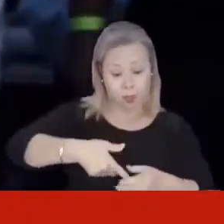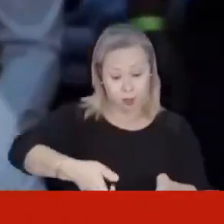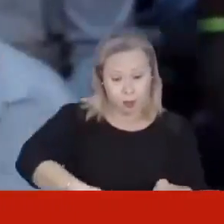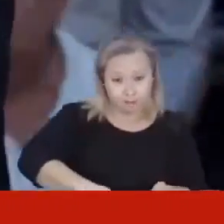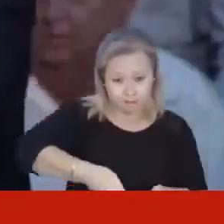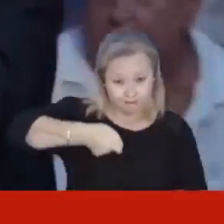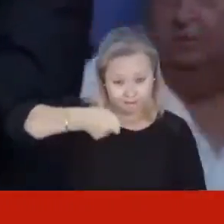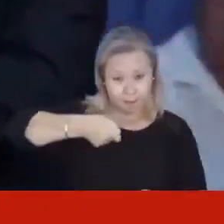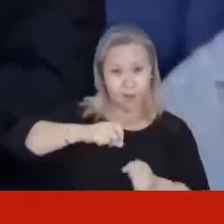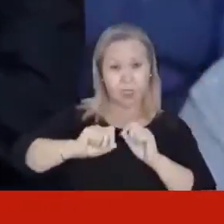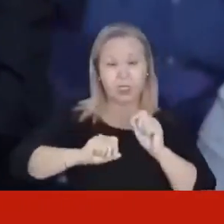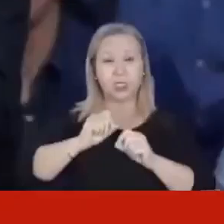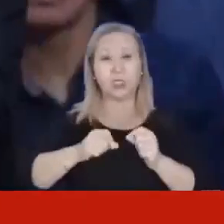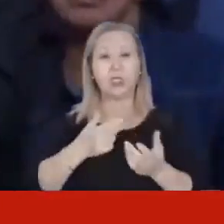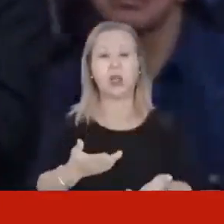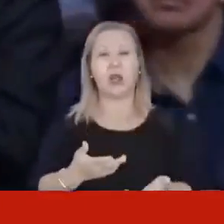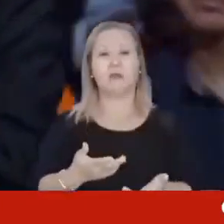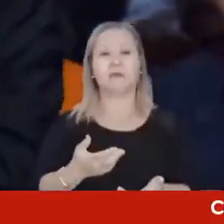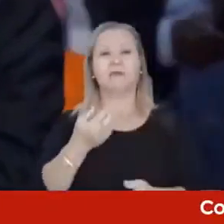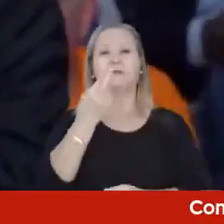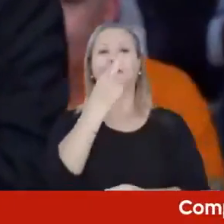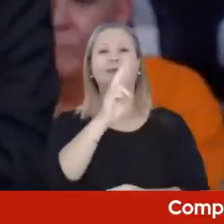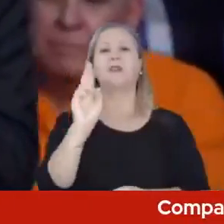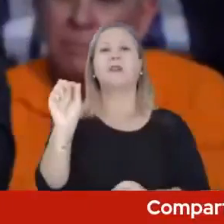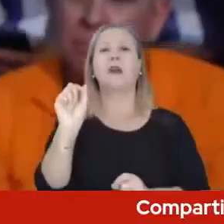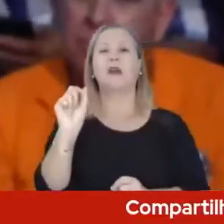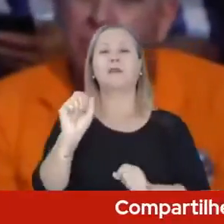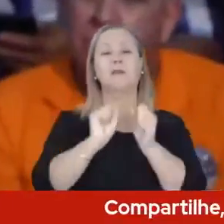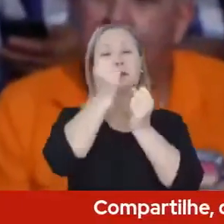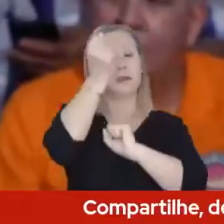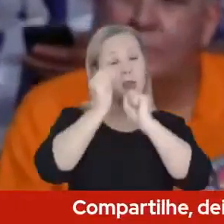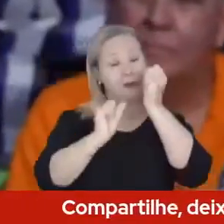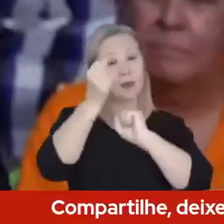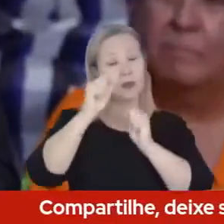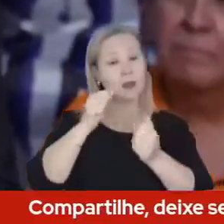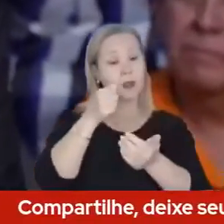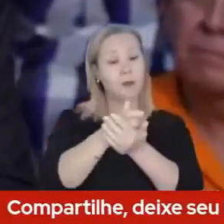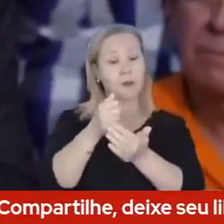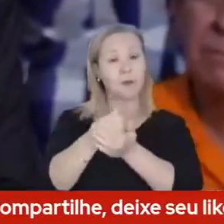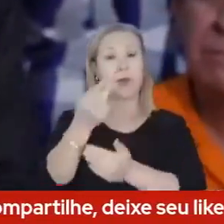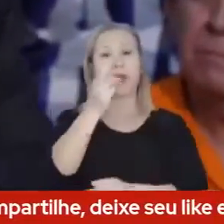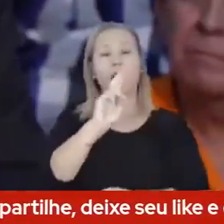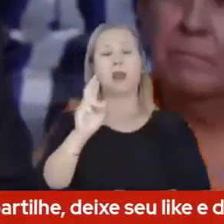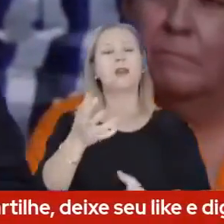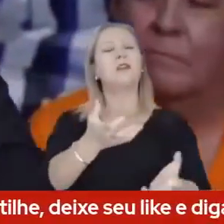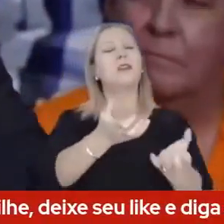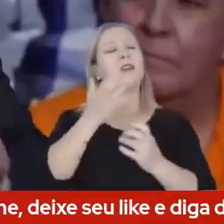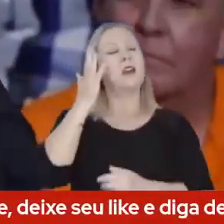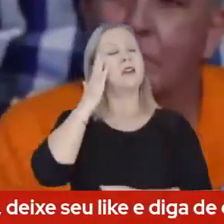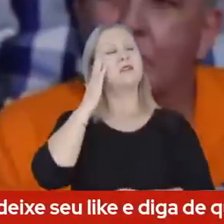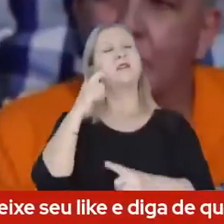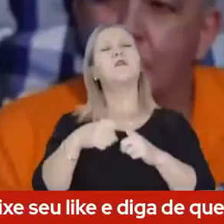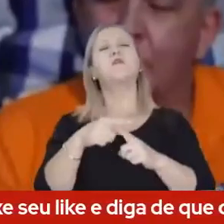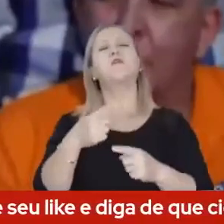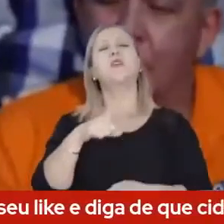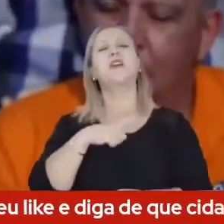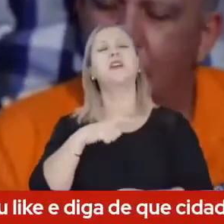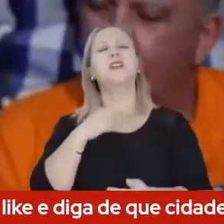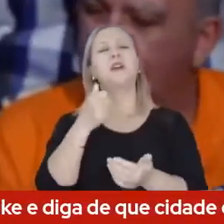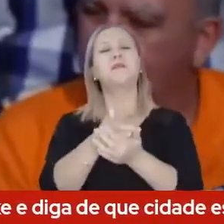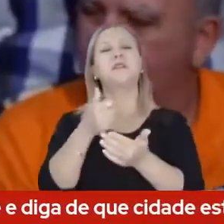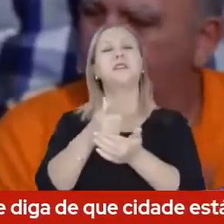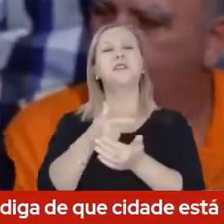a refinaria paga em reais, eu quero saber por que que nós temos que ter o preço